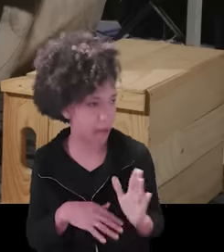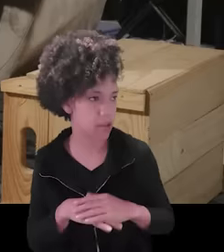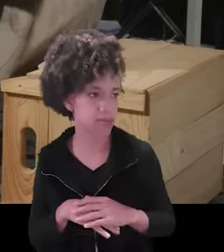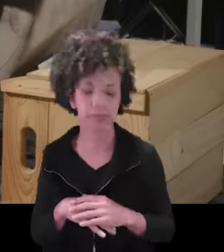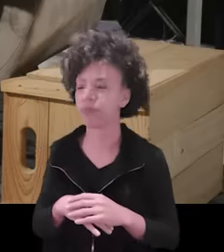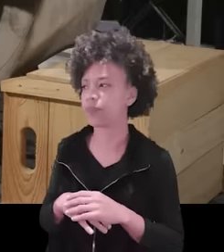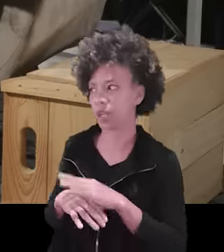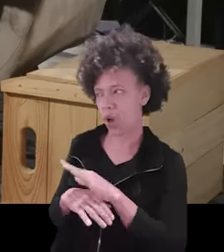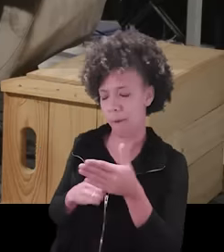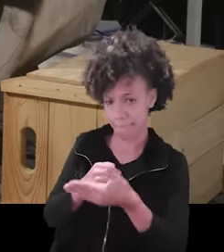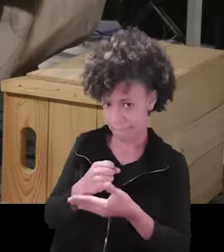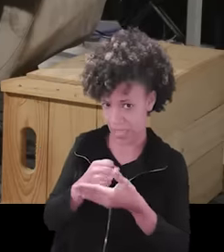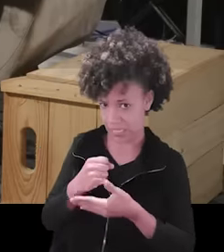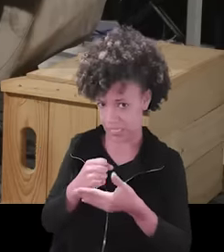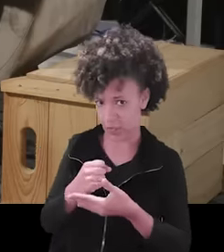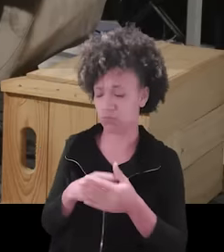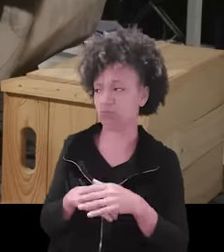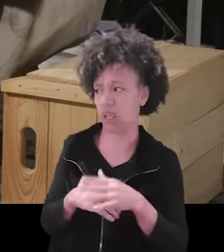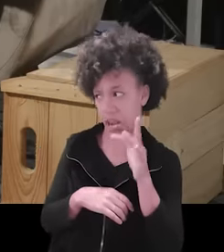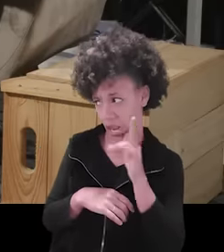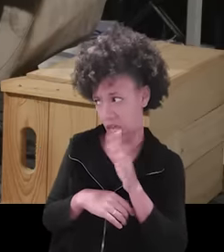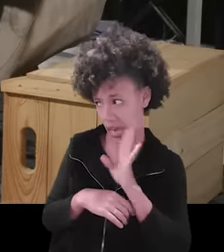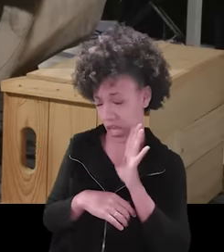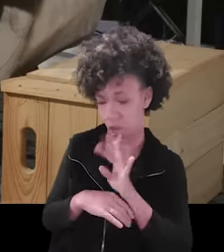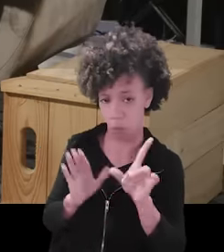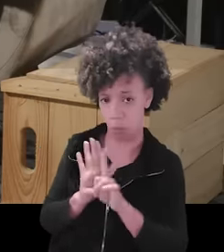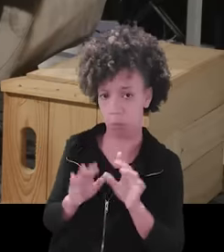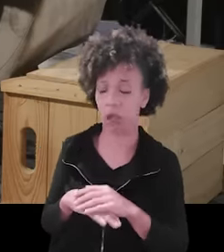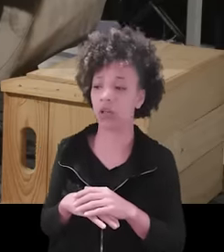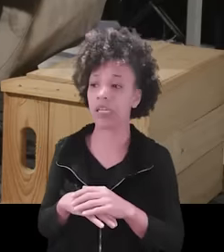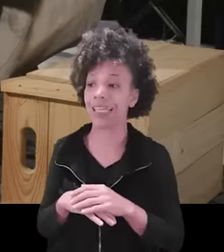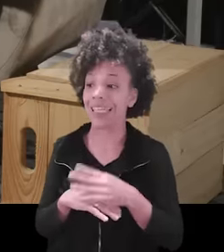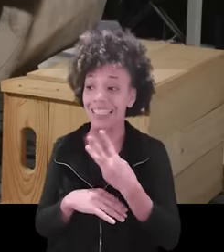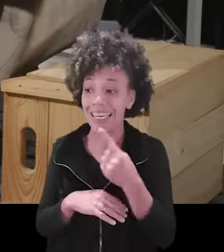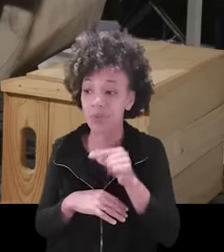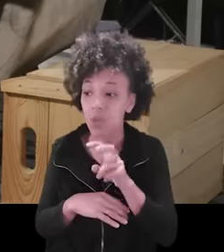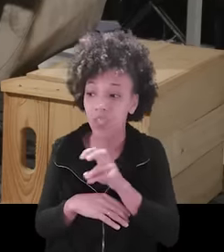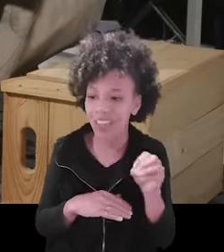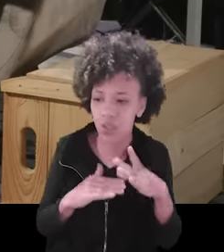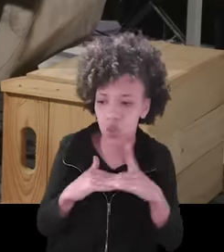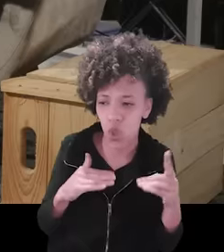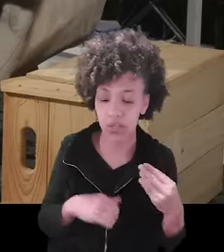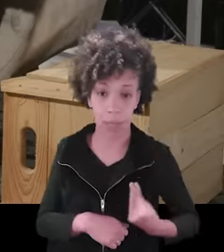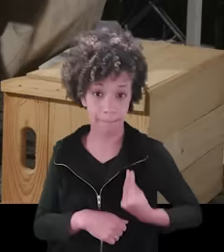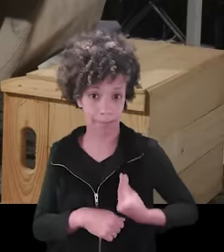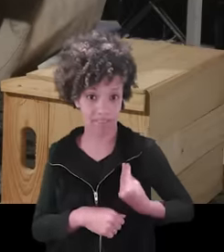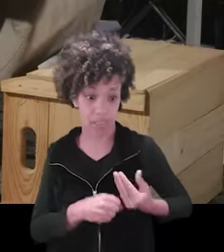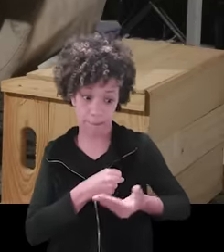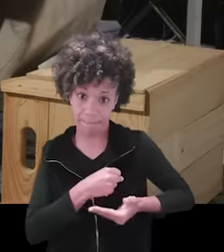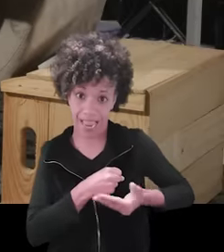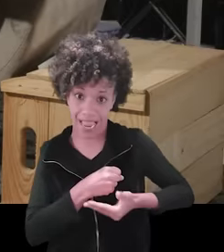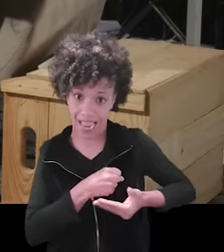tão alta né a gente tá falando um básico básico legal Chegamos em $3500 ir aí para você